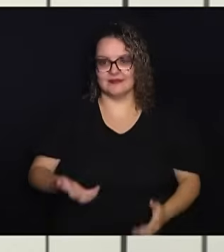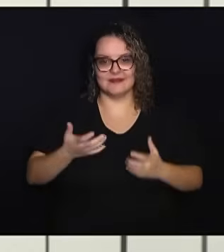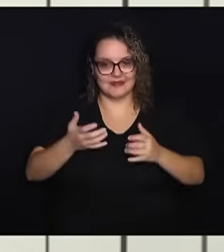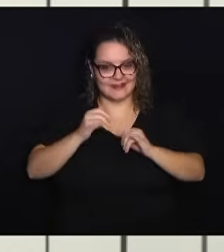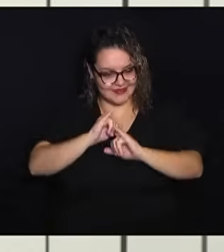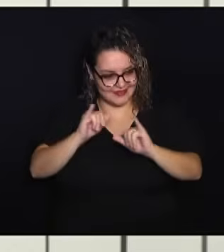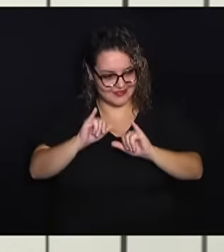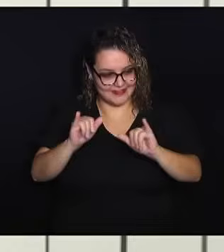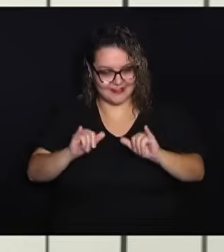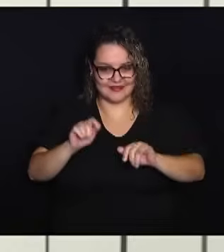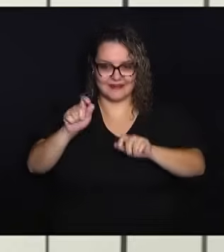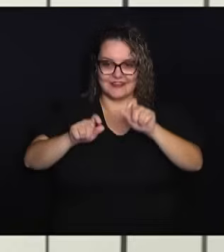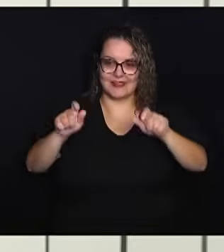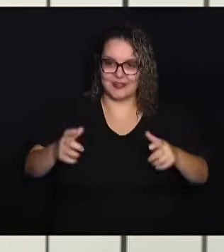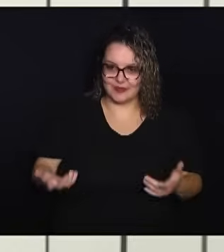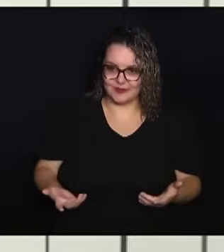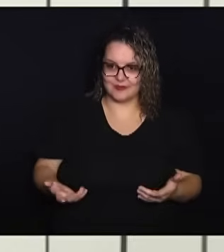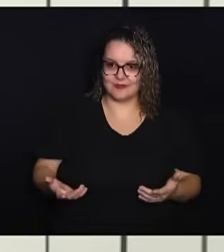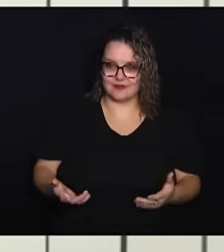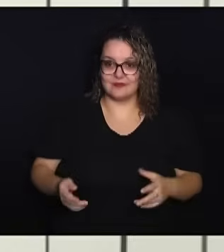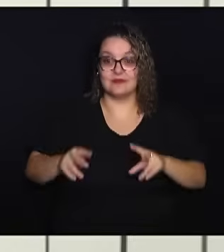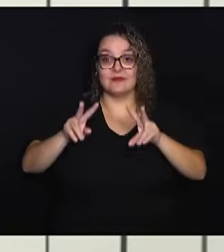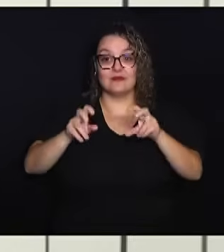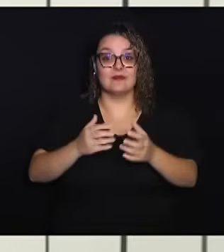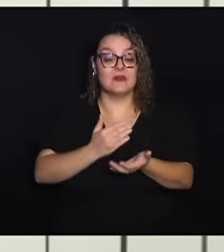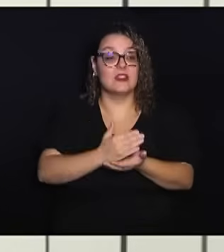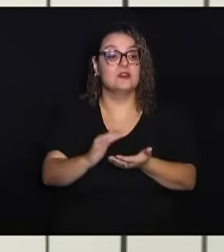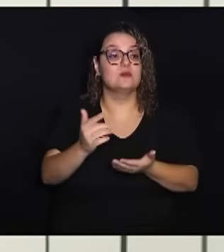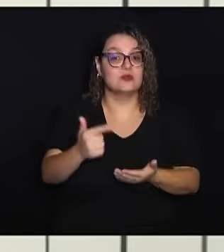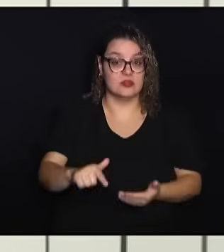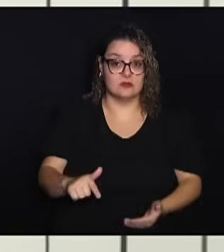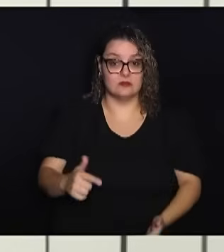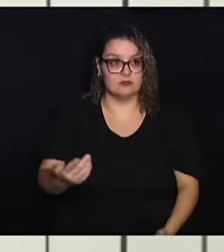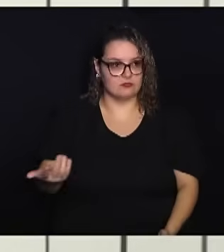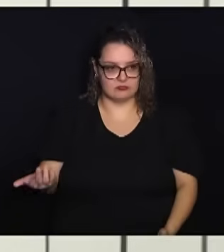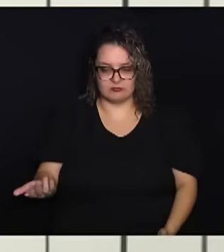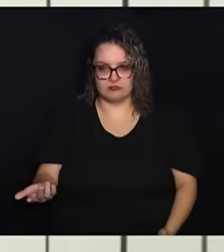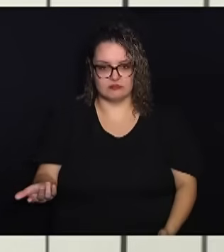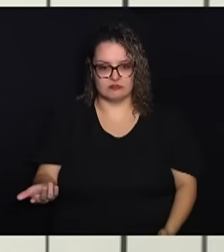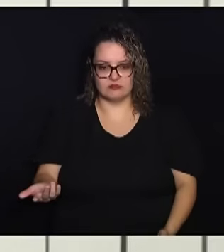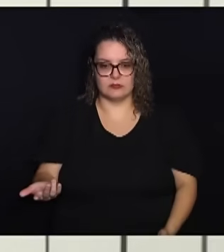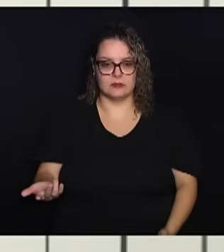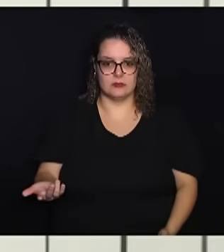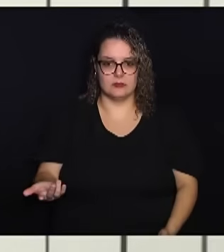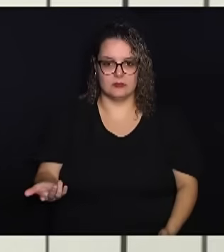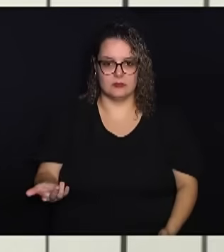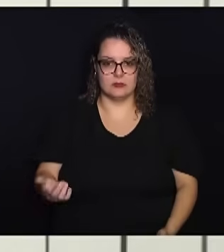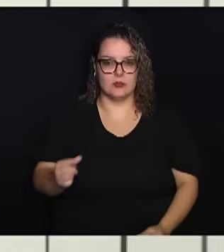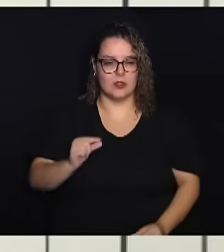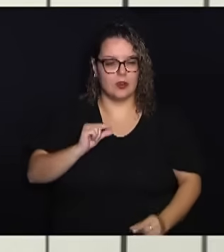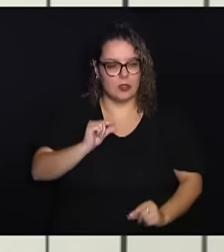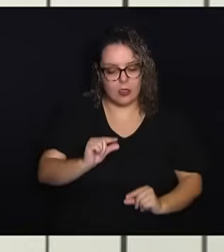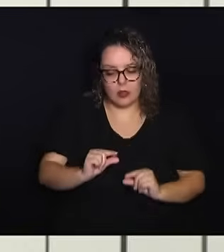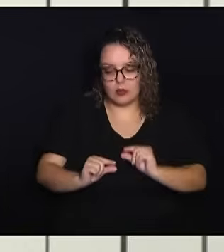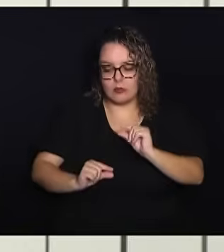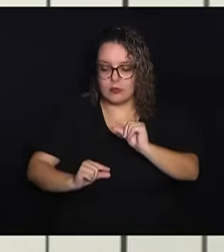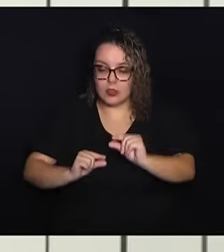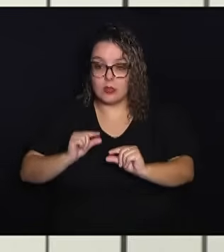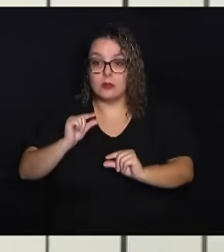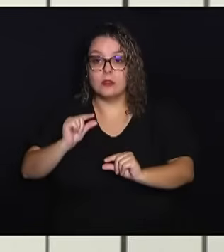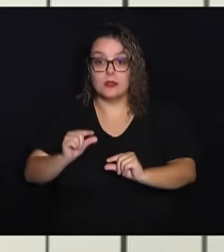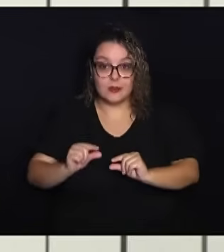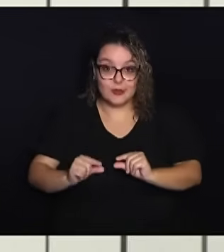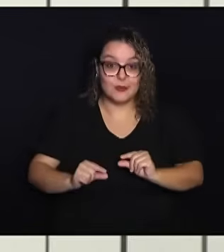uma mensagem para as pessoas sobre recomeçar, nem que seja aos poucos, aos